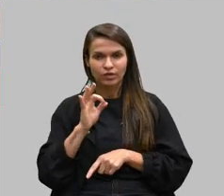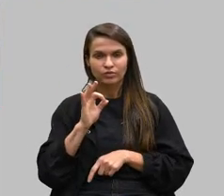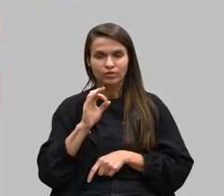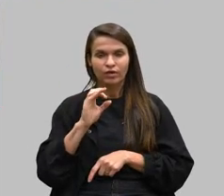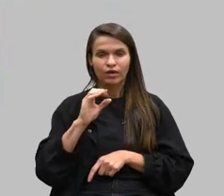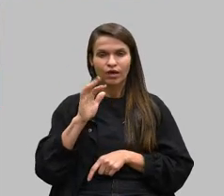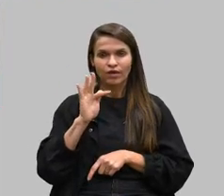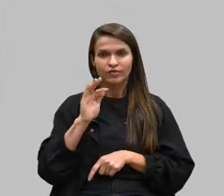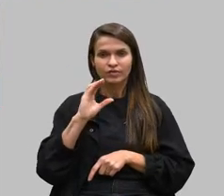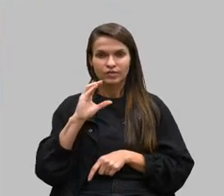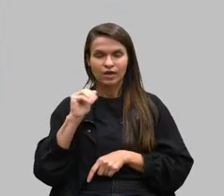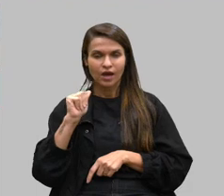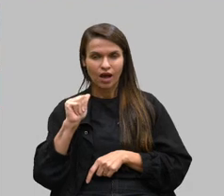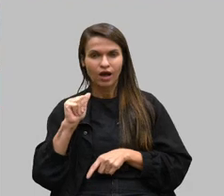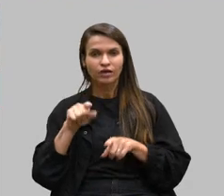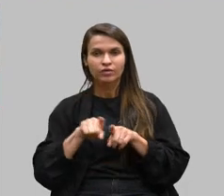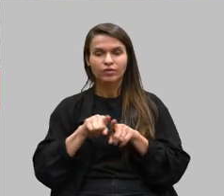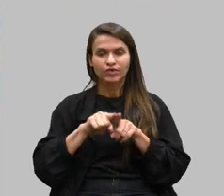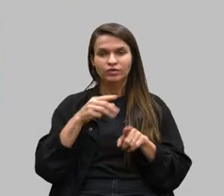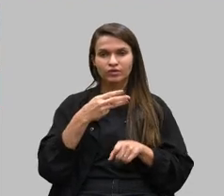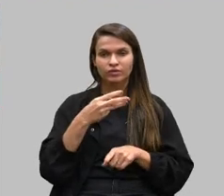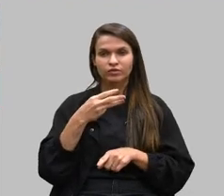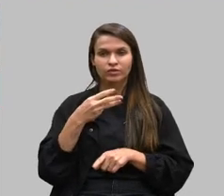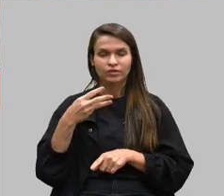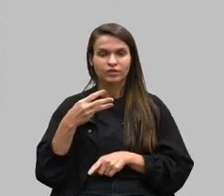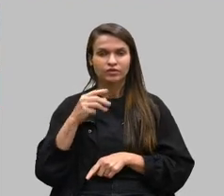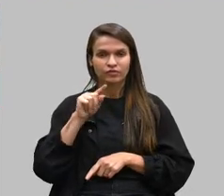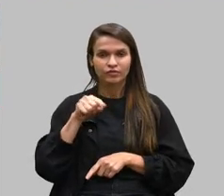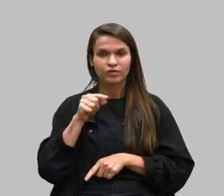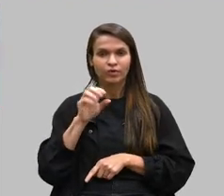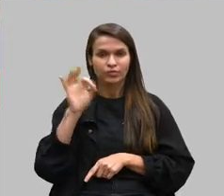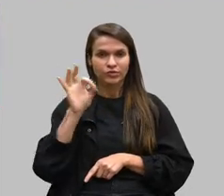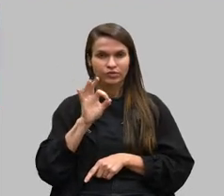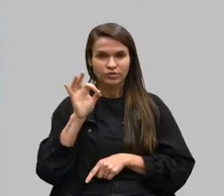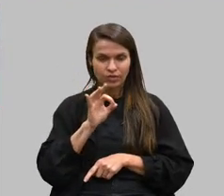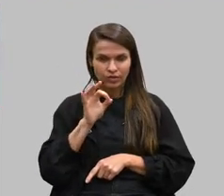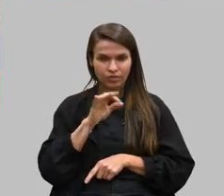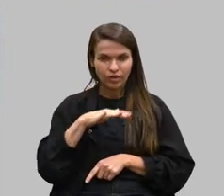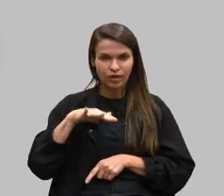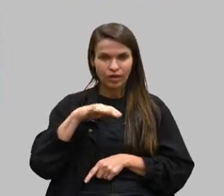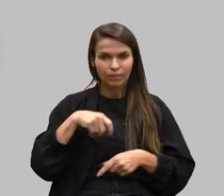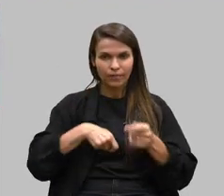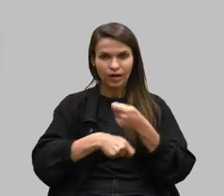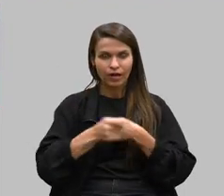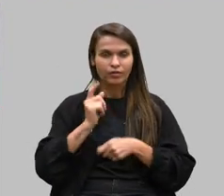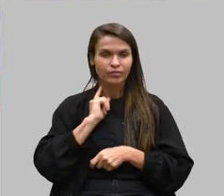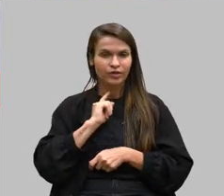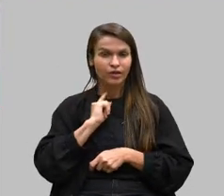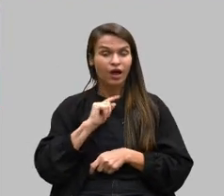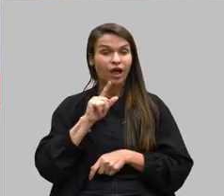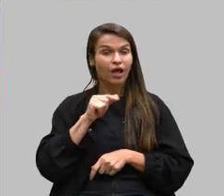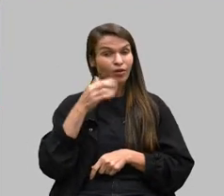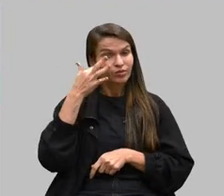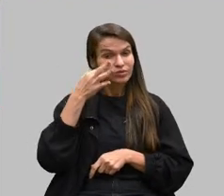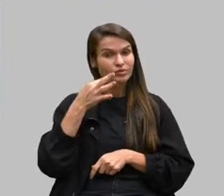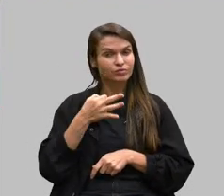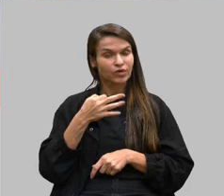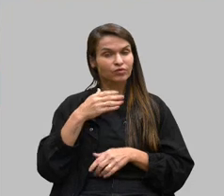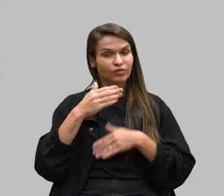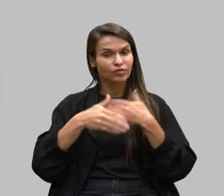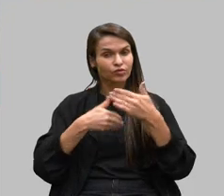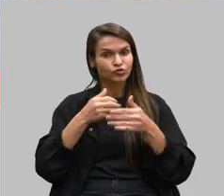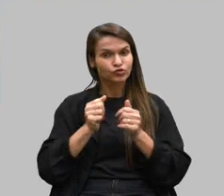e 36,7 da Vitória Minas na malha mineira mas esse é um entendimento que a gente vai construir com o